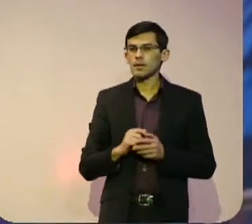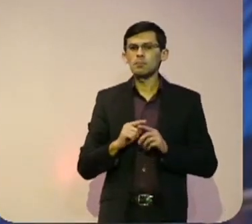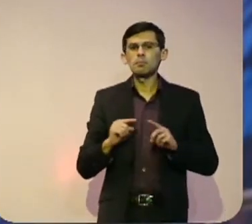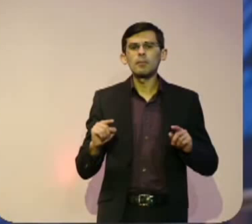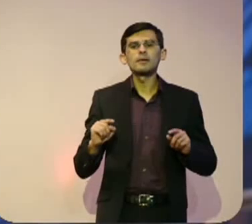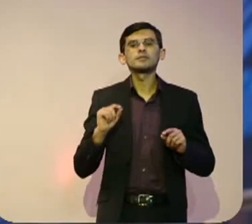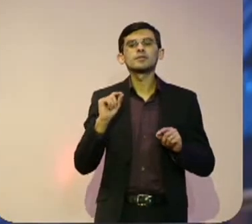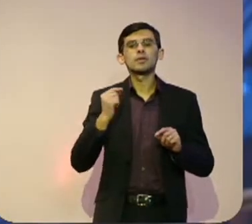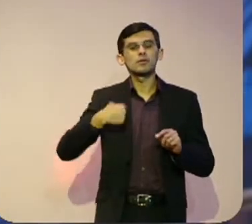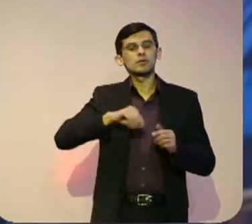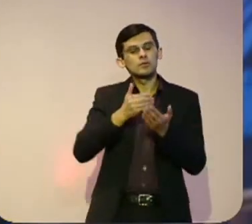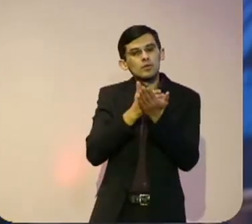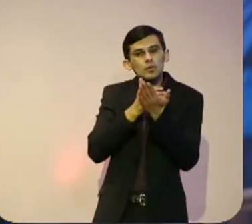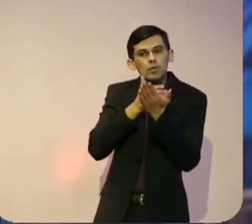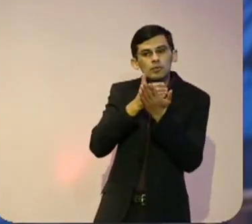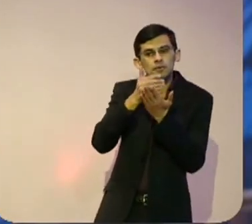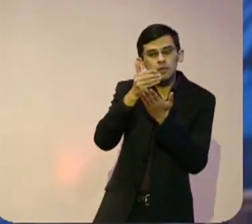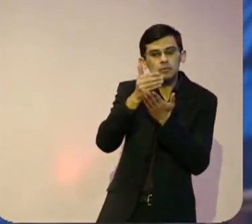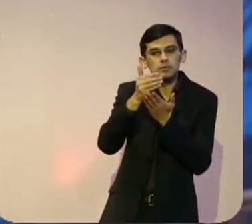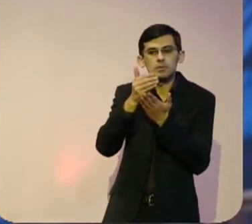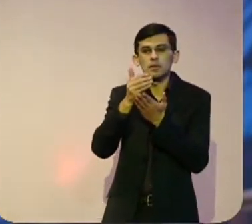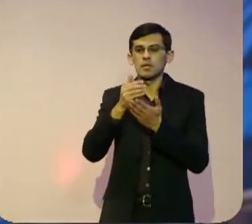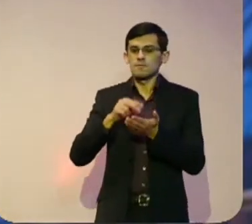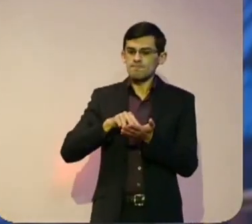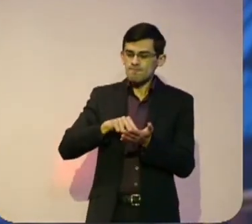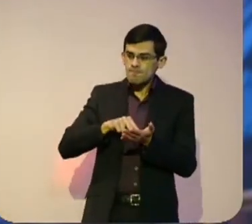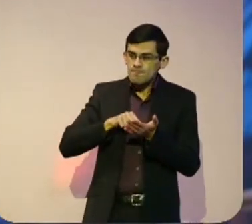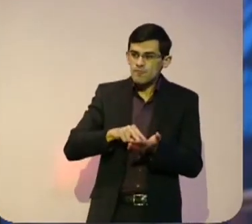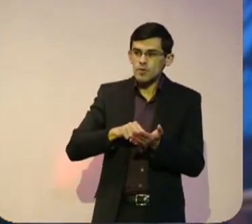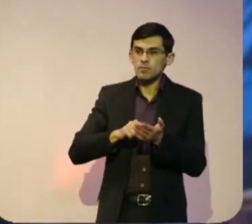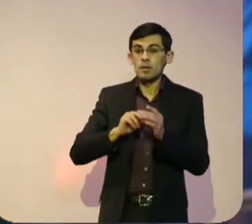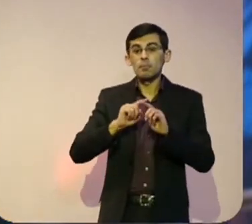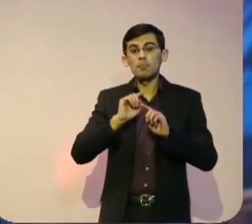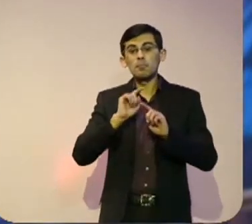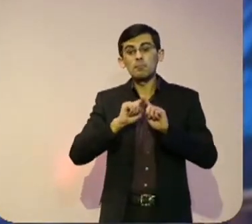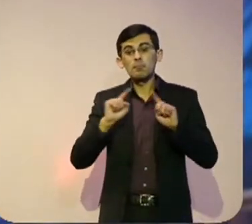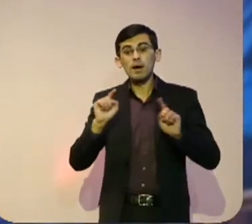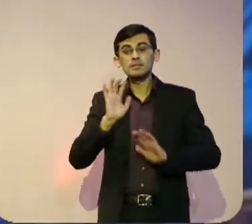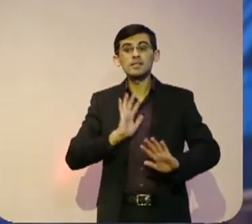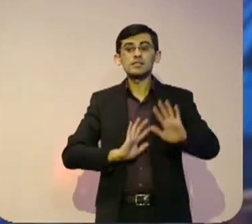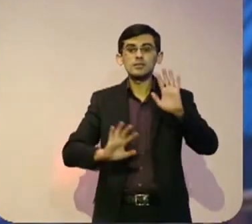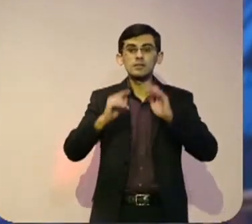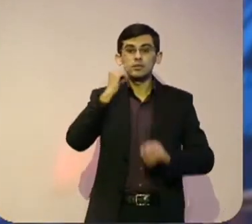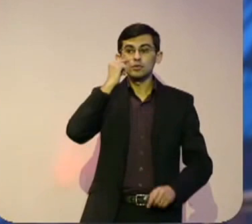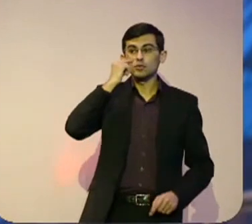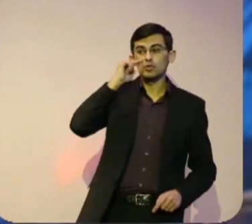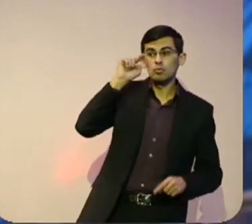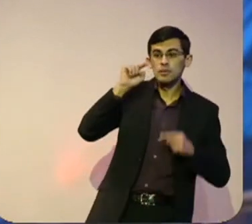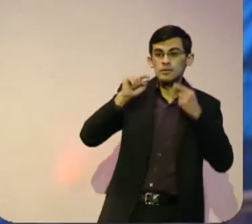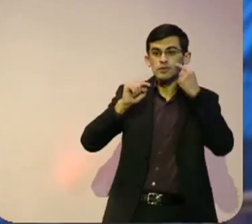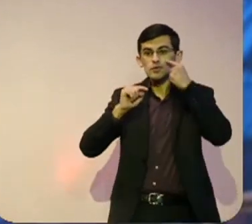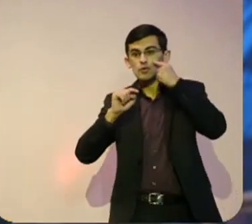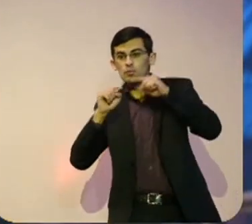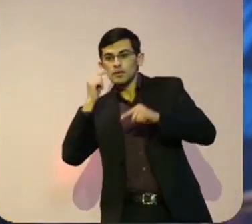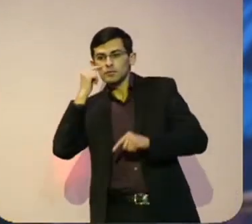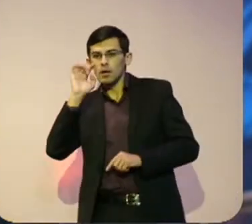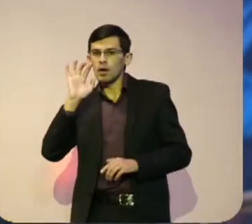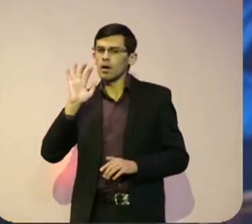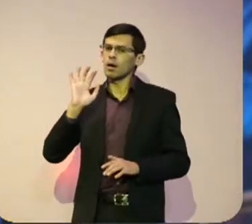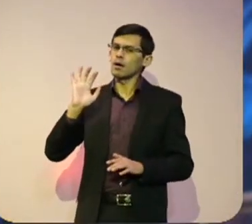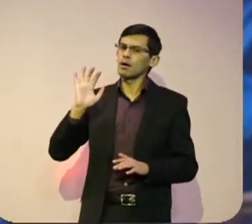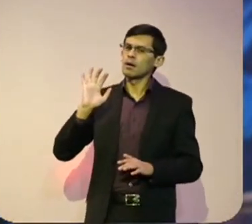E aí, a gente começa firme, não é? E de repente a gente começa a descobrir que,